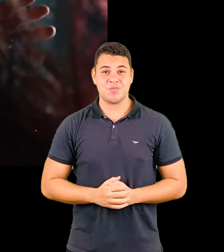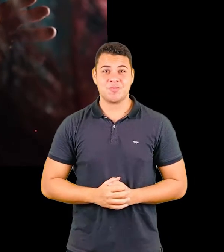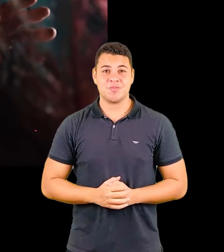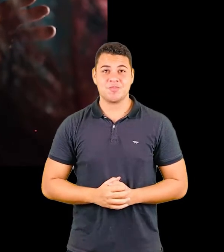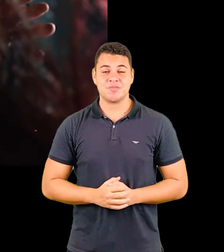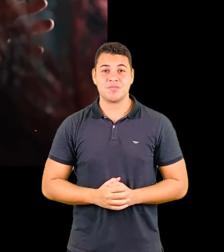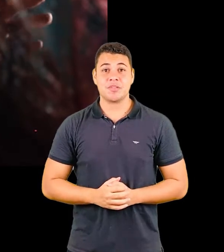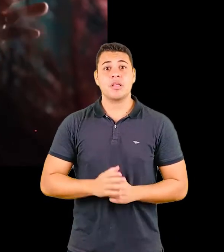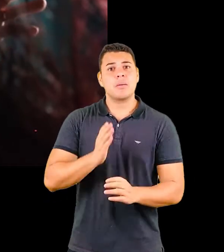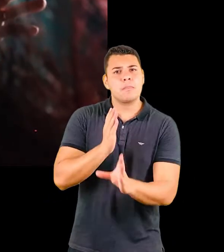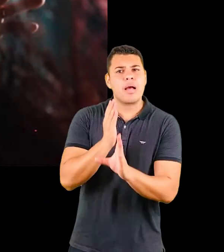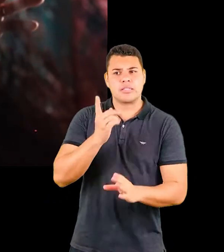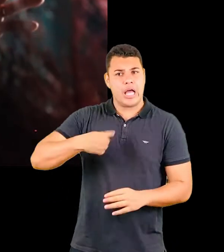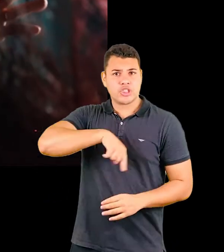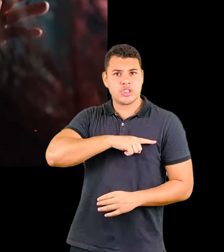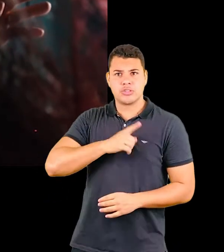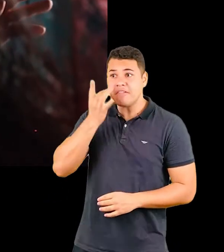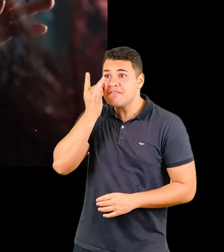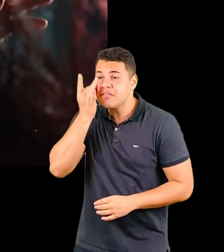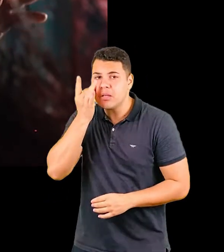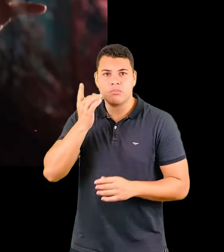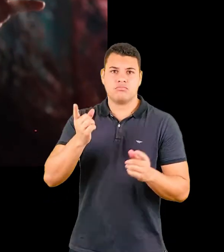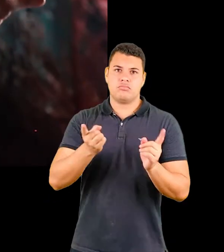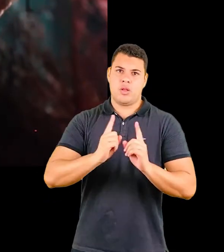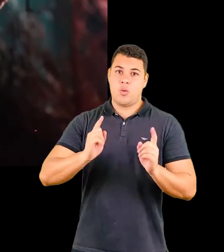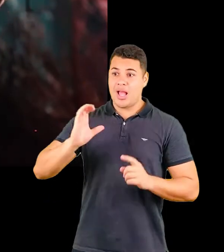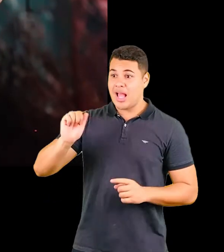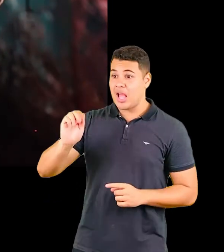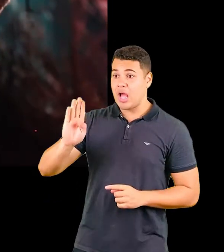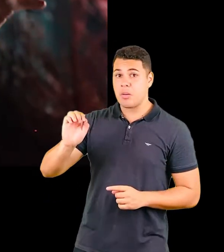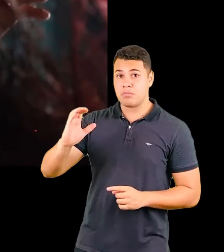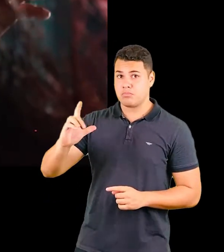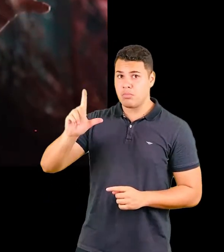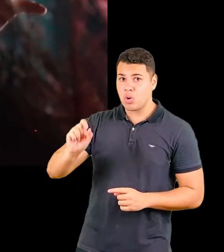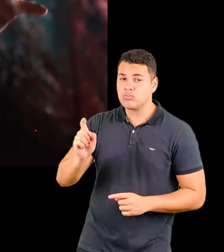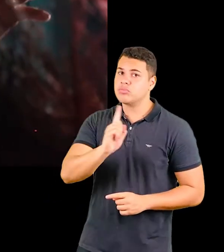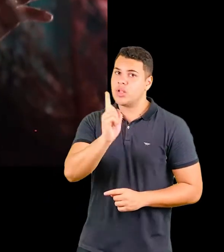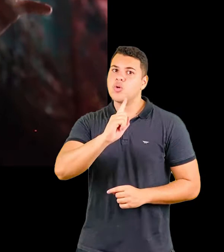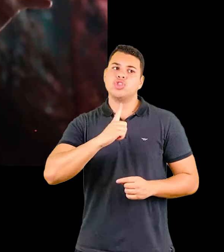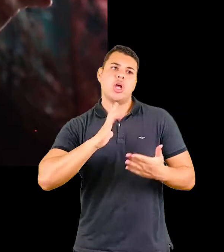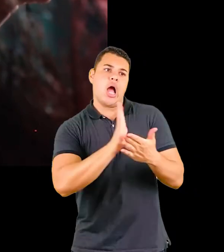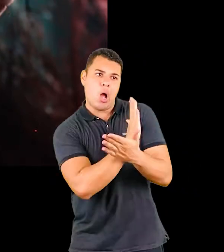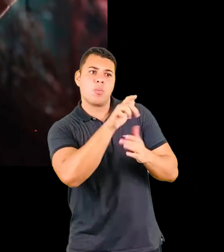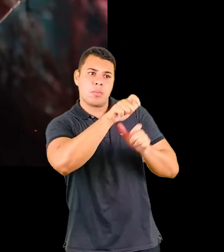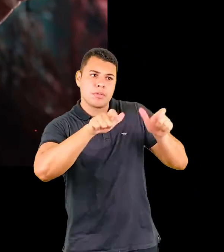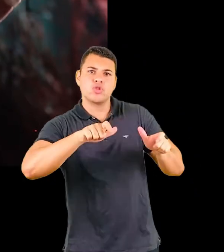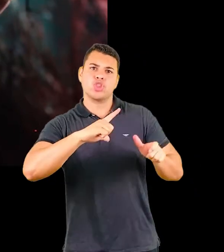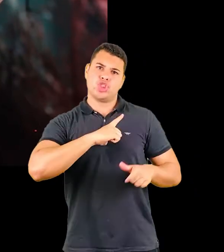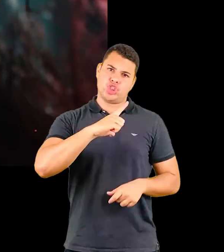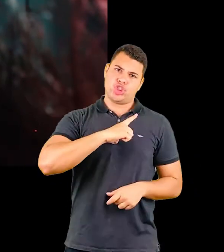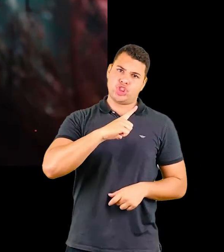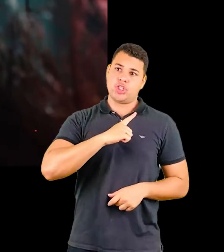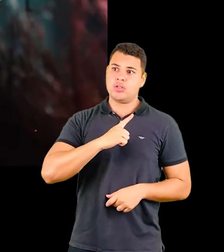-capeira vinha. Mas a gente não vinha, porque tinha que tirar a licença pra vir. Se não tirasse a licença, era preso.